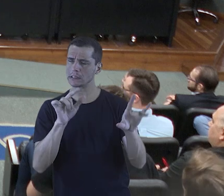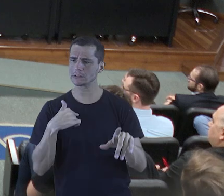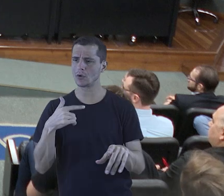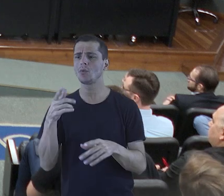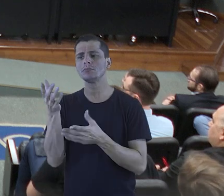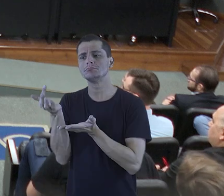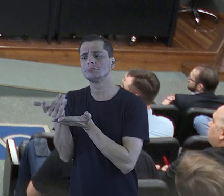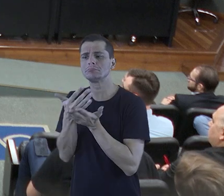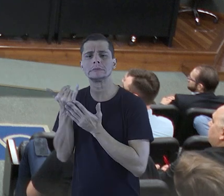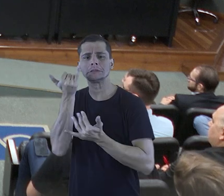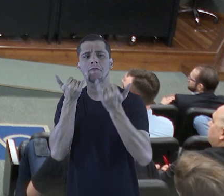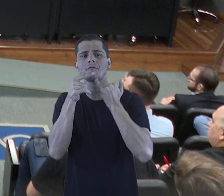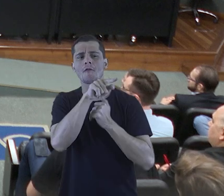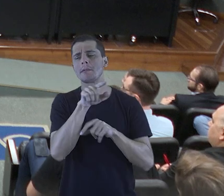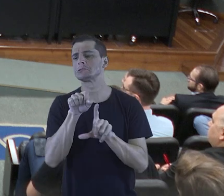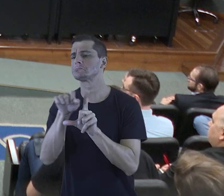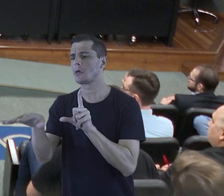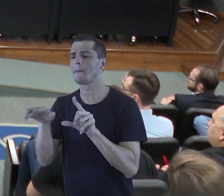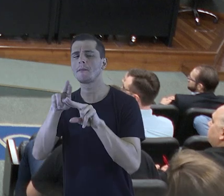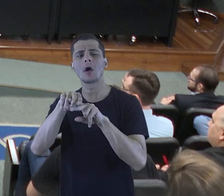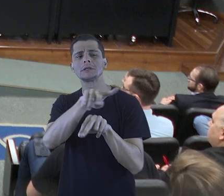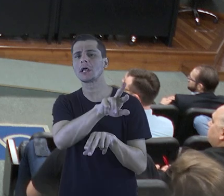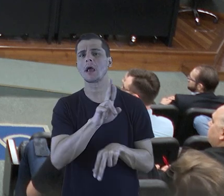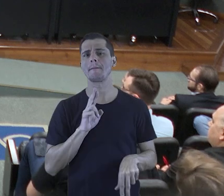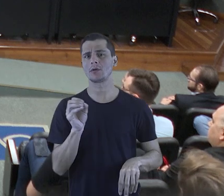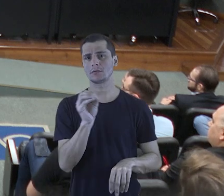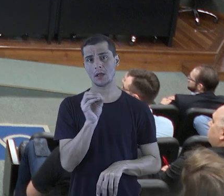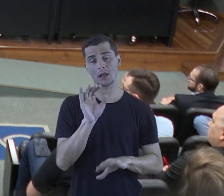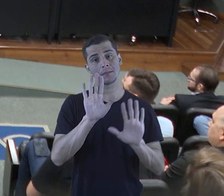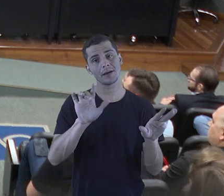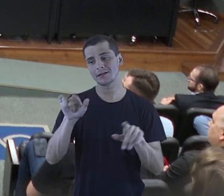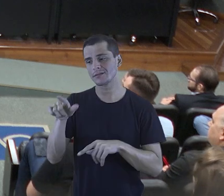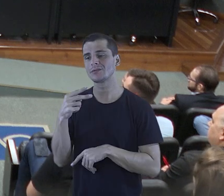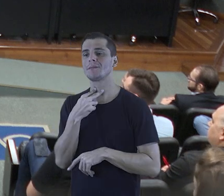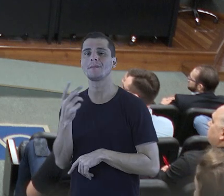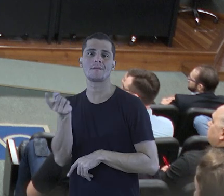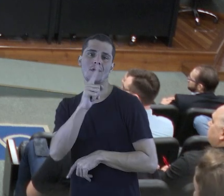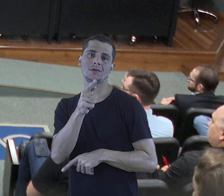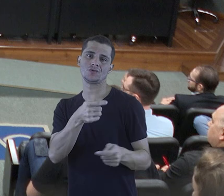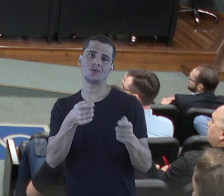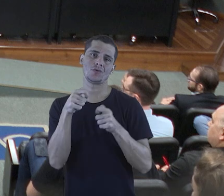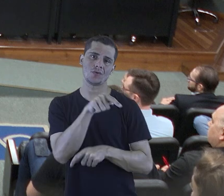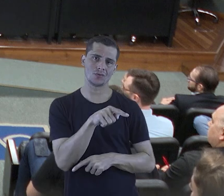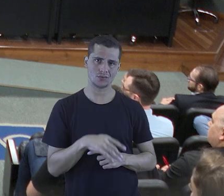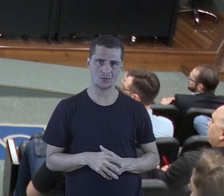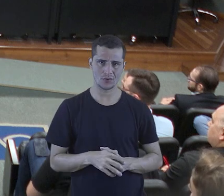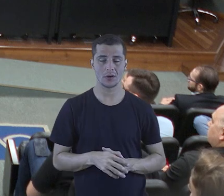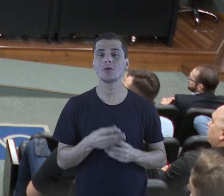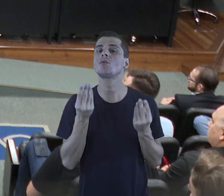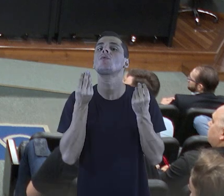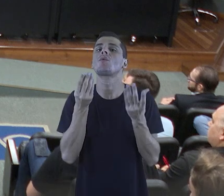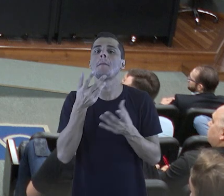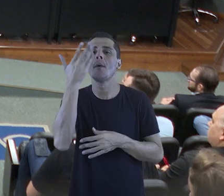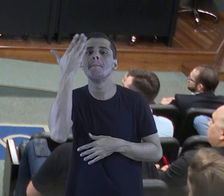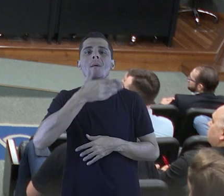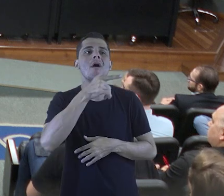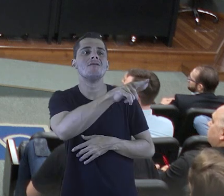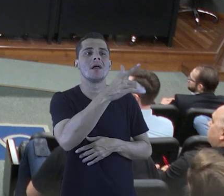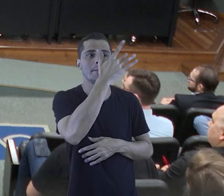sempre. Como a responsabilidade é tua Assembleia, se você não tem como provar, você não faz. Porque não existe o consentimento tácito.